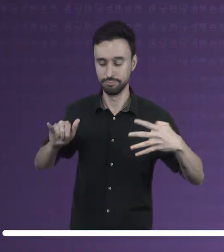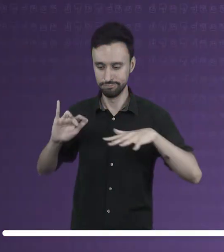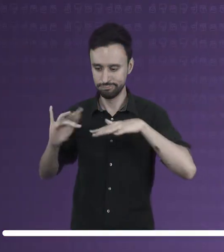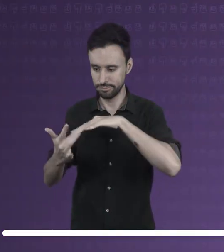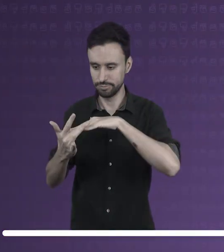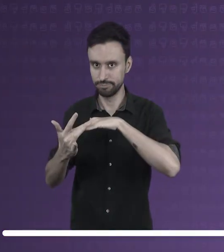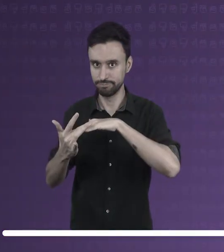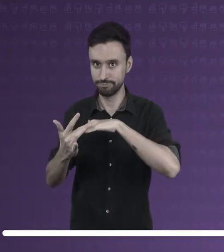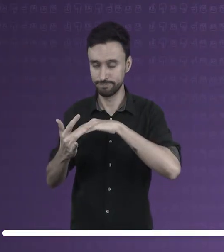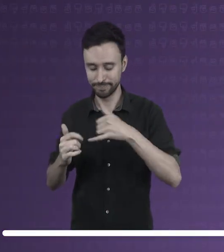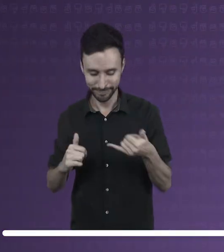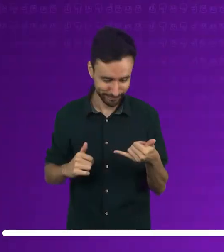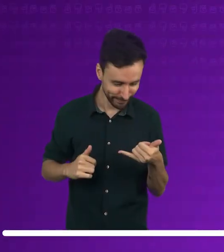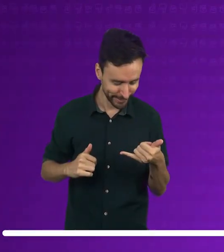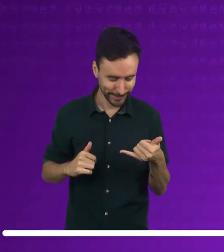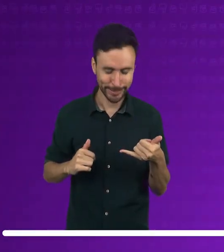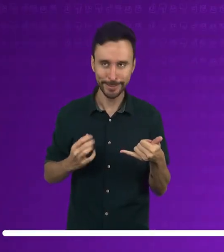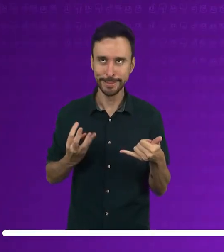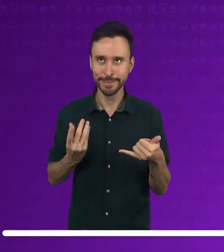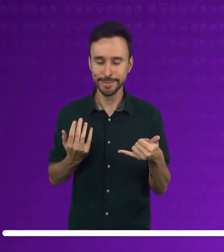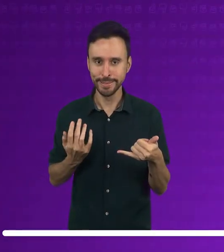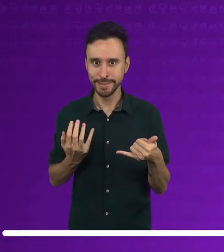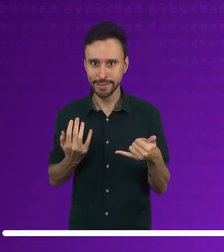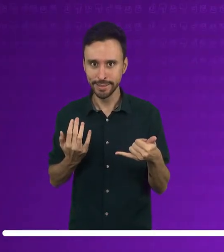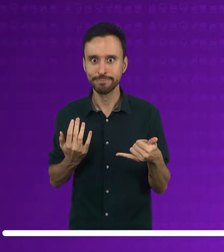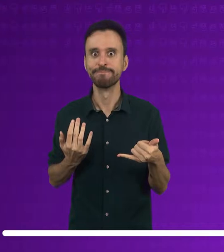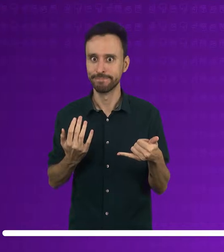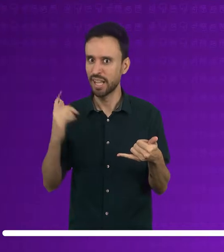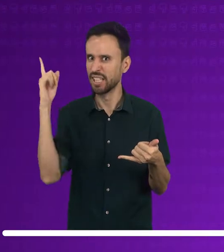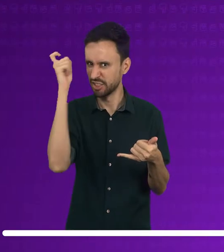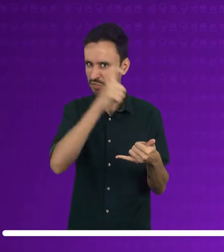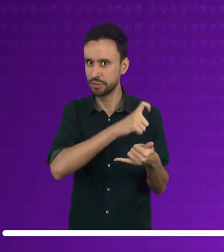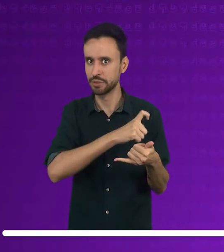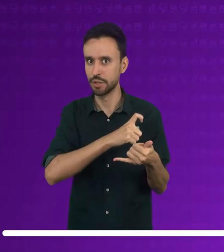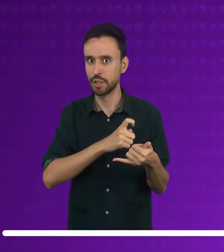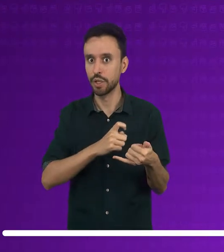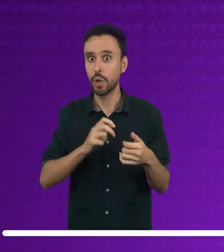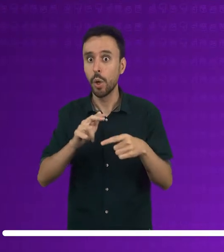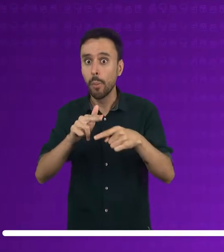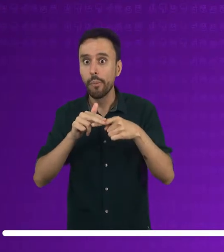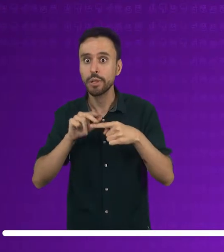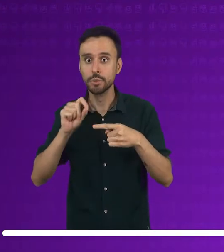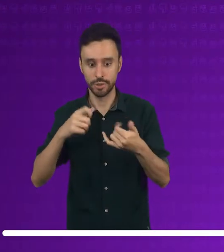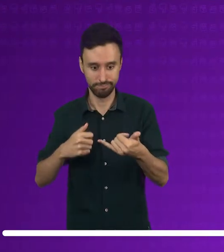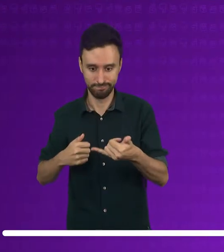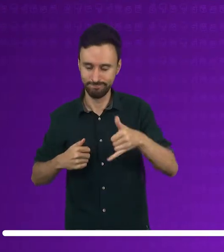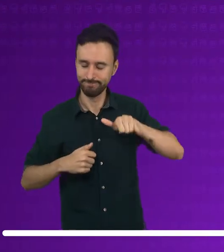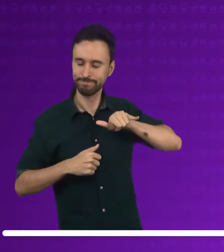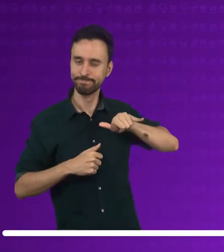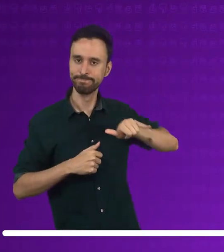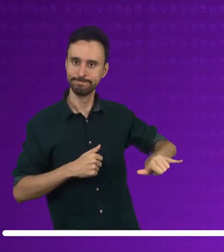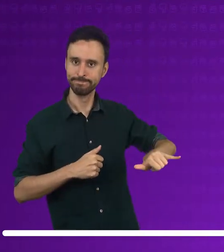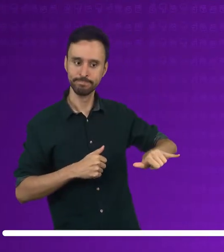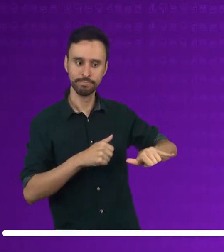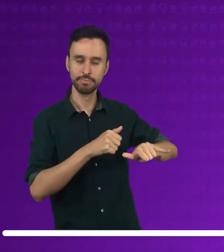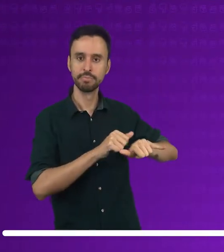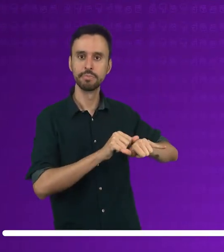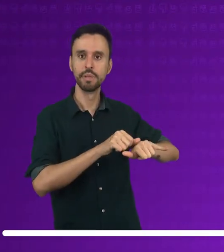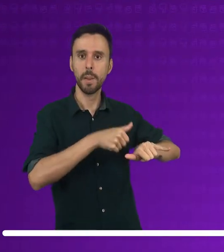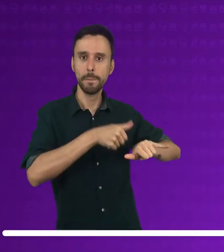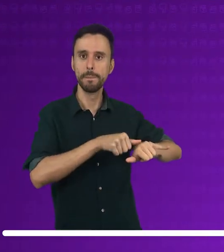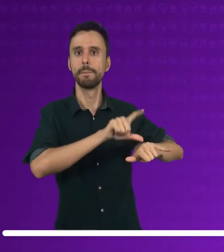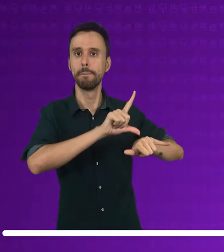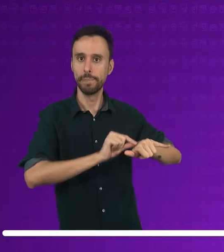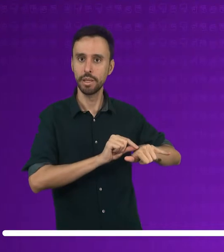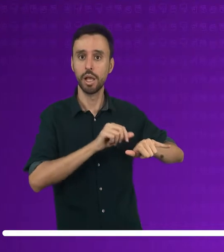social? É difícil, né? Por conta disso, nós sugerimos manter o celular distante,